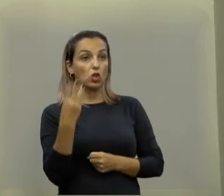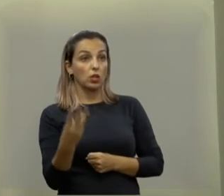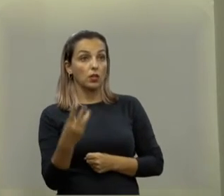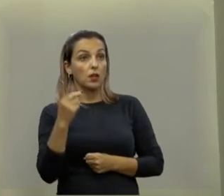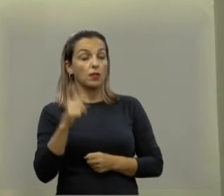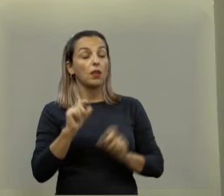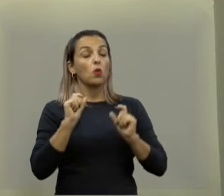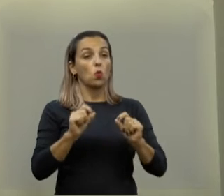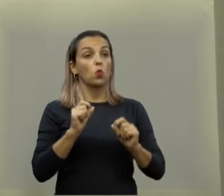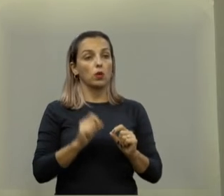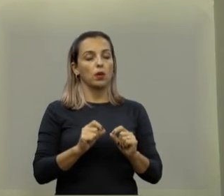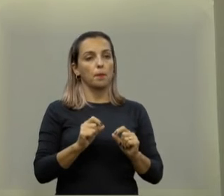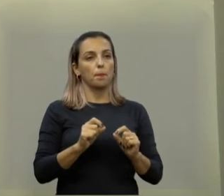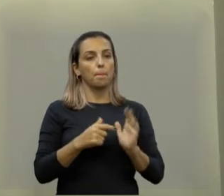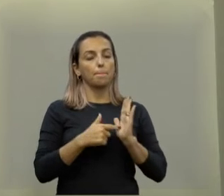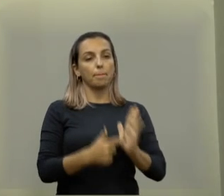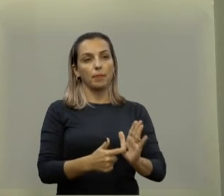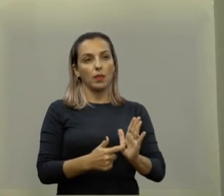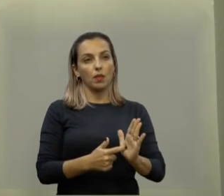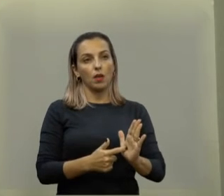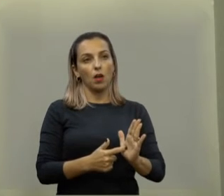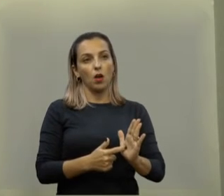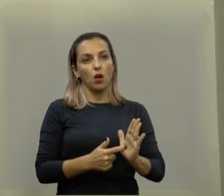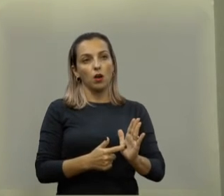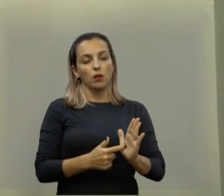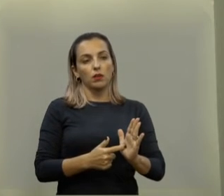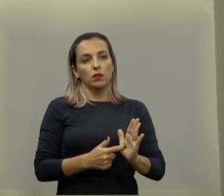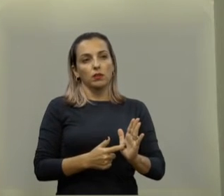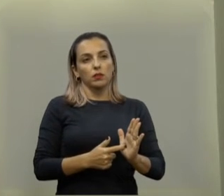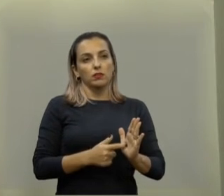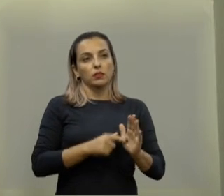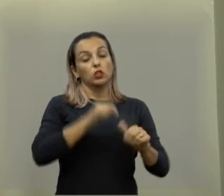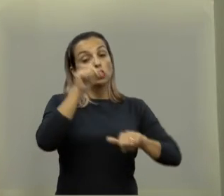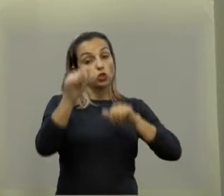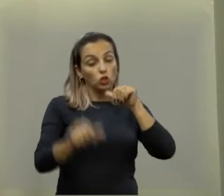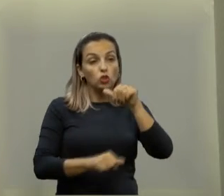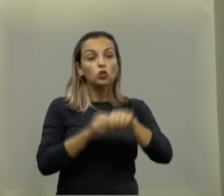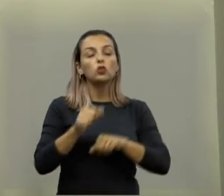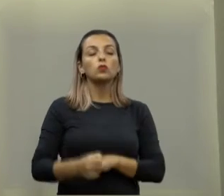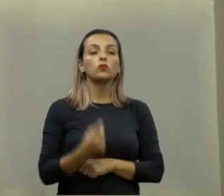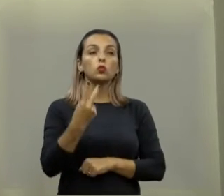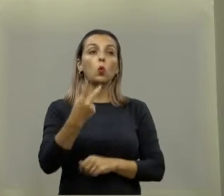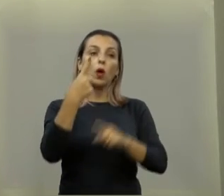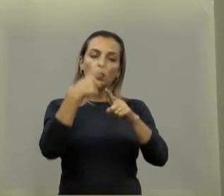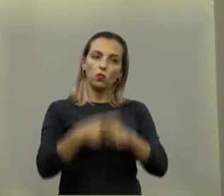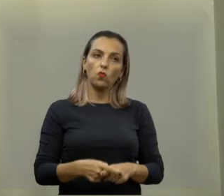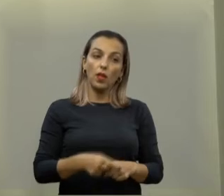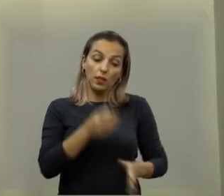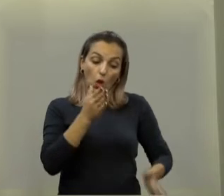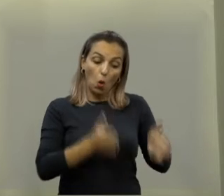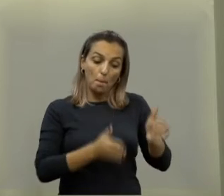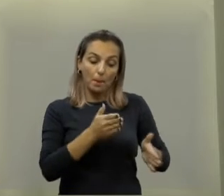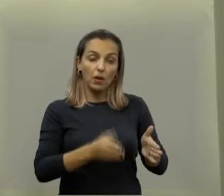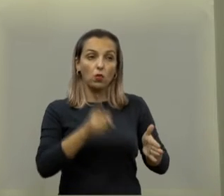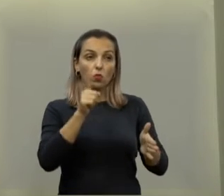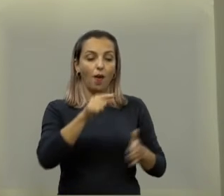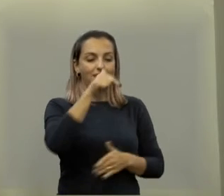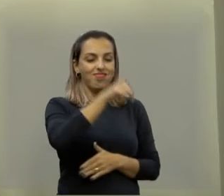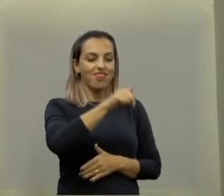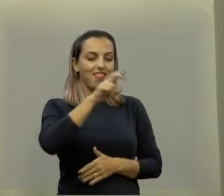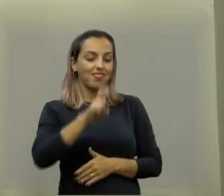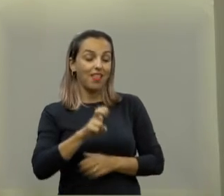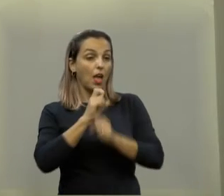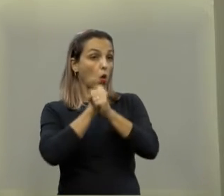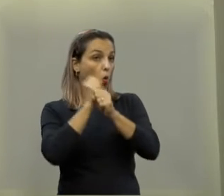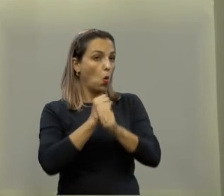estabelece que a concessão poderá ser Renovada somente duas vezes o tempo total da Conceição portanto é de 75 anos